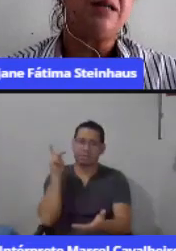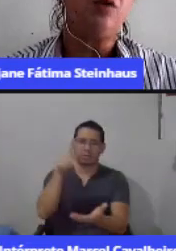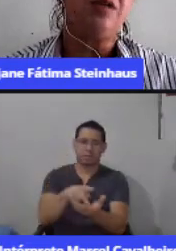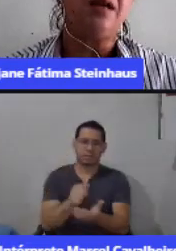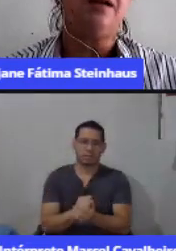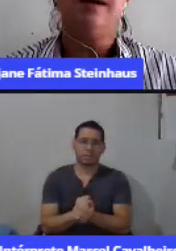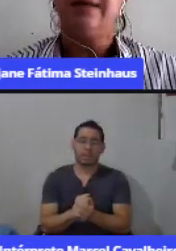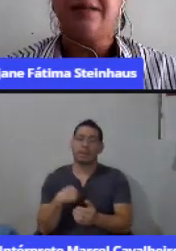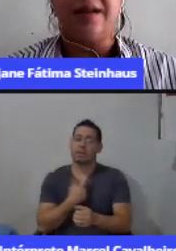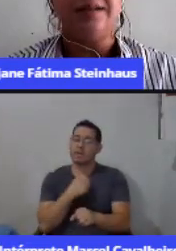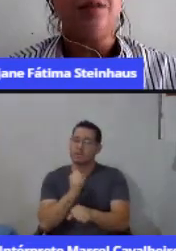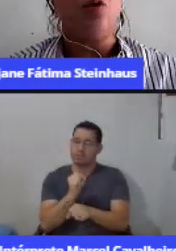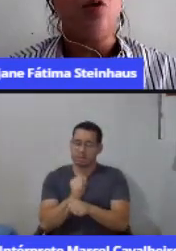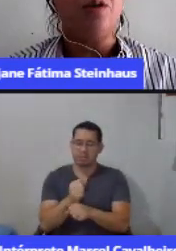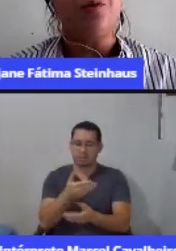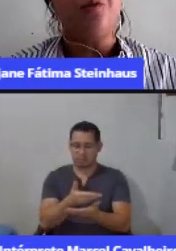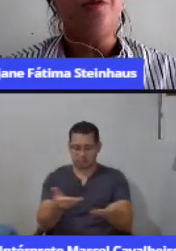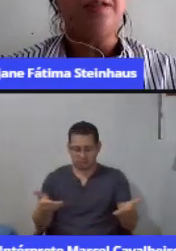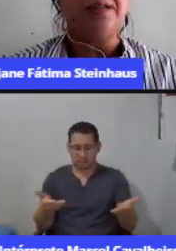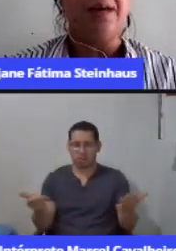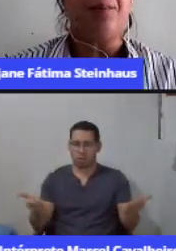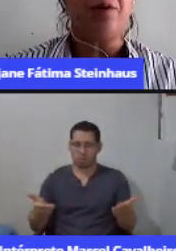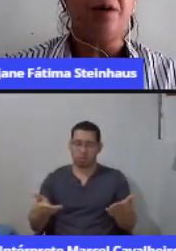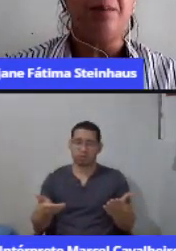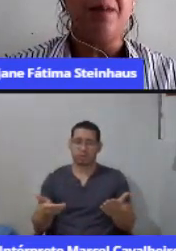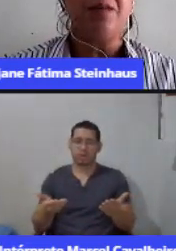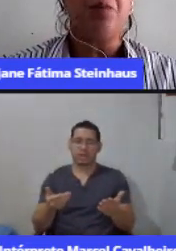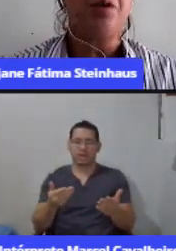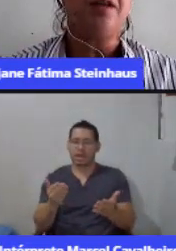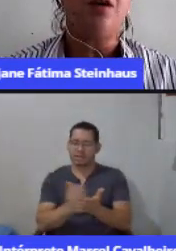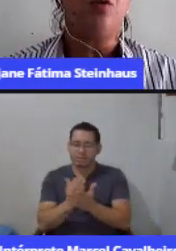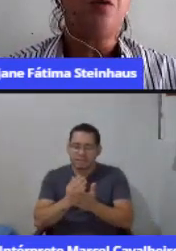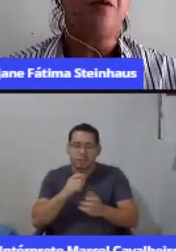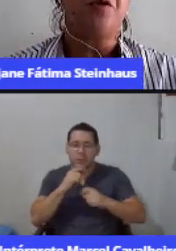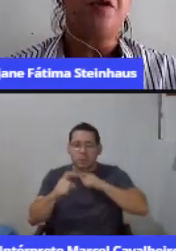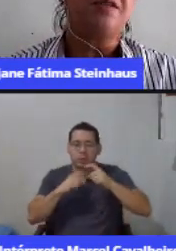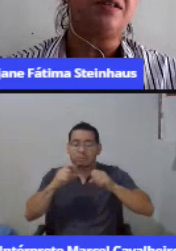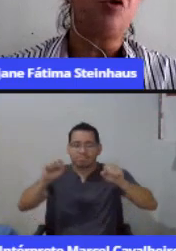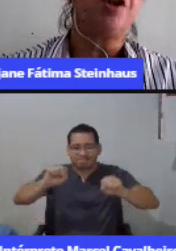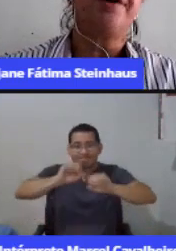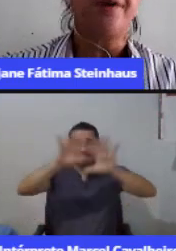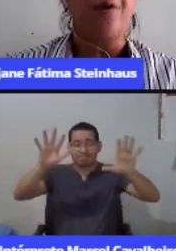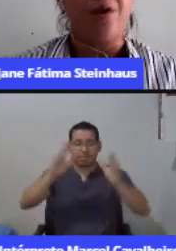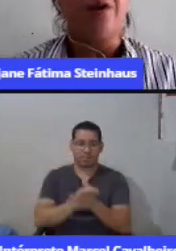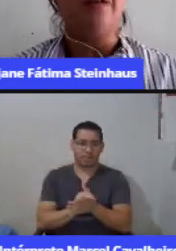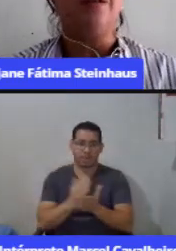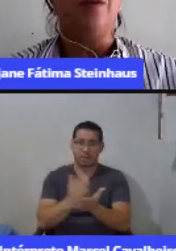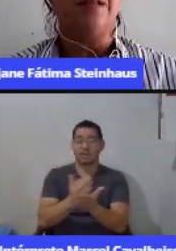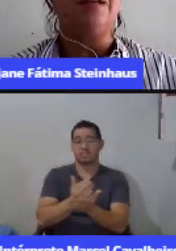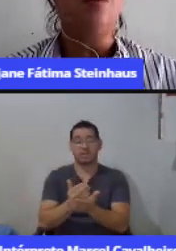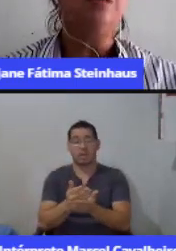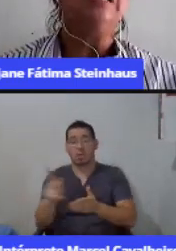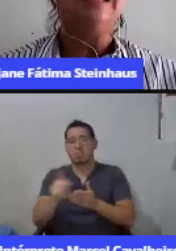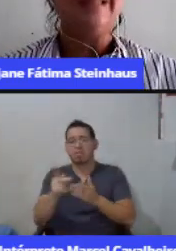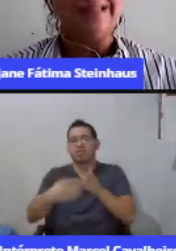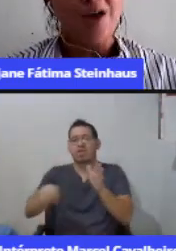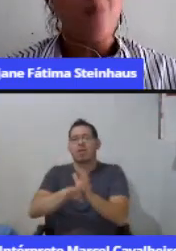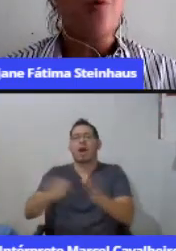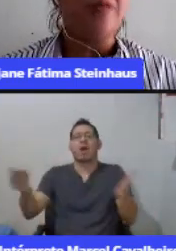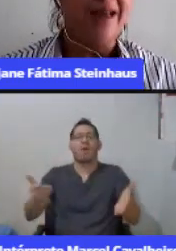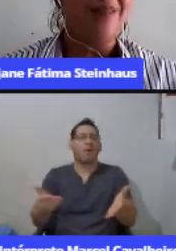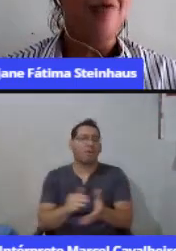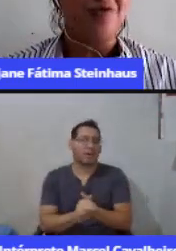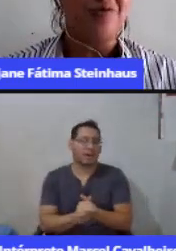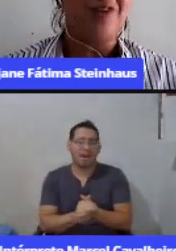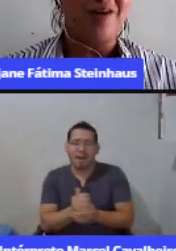essa formação, ter esclarecido algumas dúvidas, né? Mesmo porque tem alguns professores que estão chegando agora, então ainda não